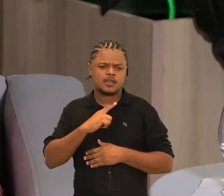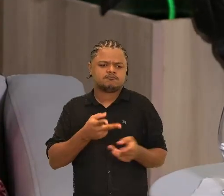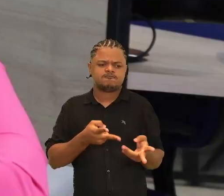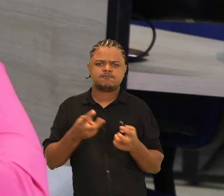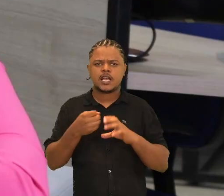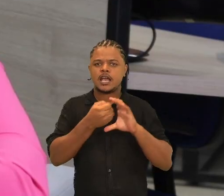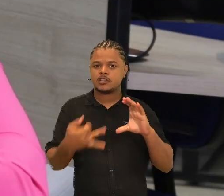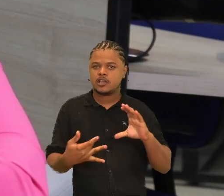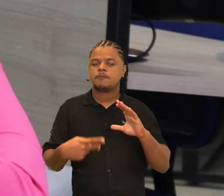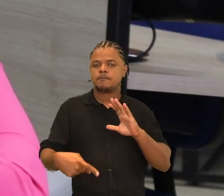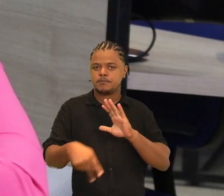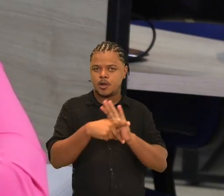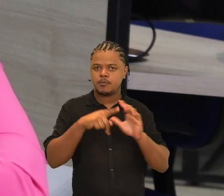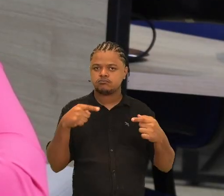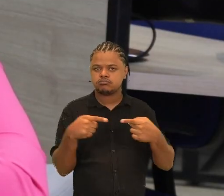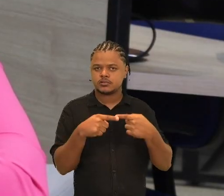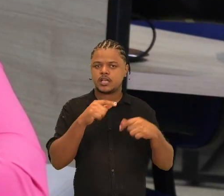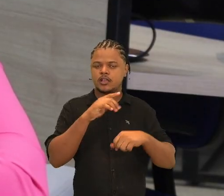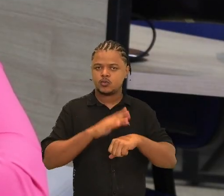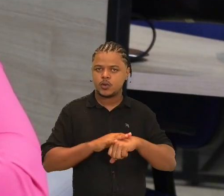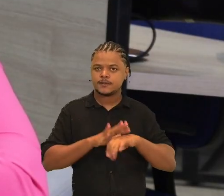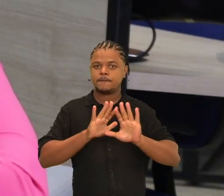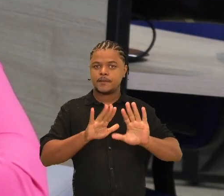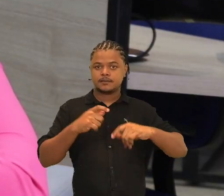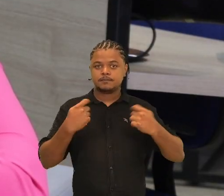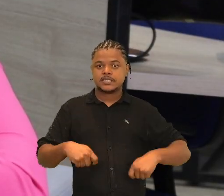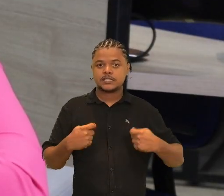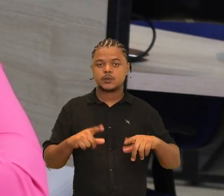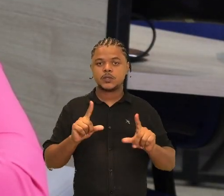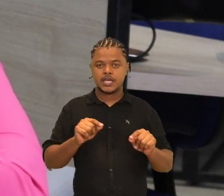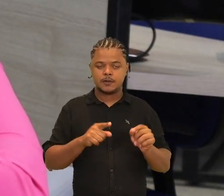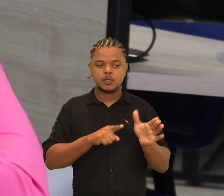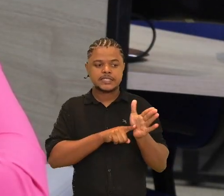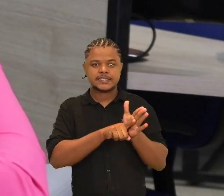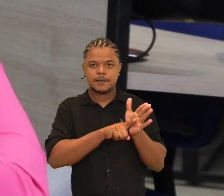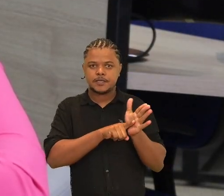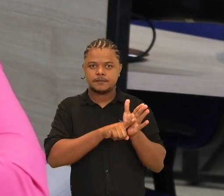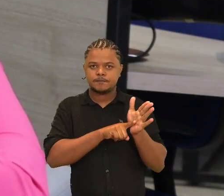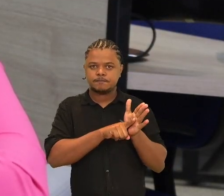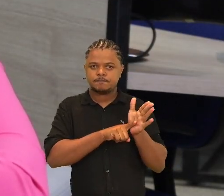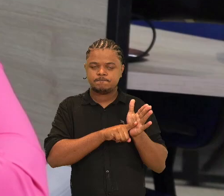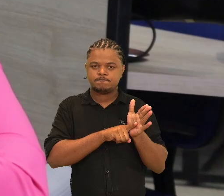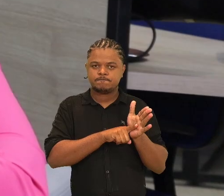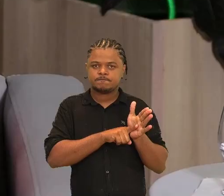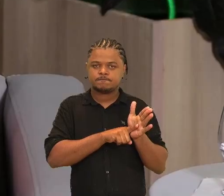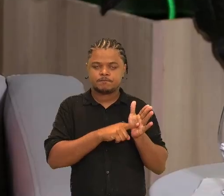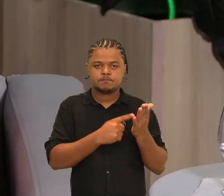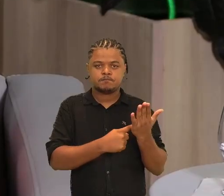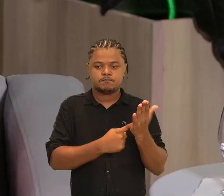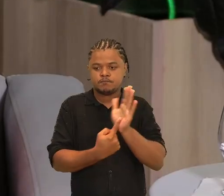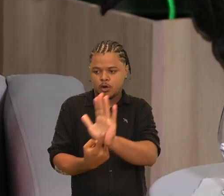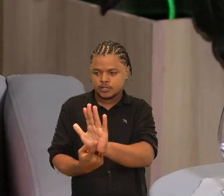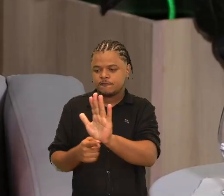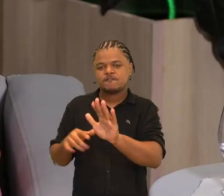que são pertinentes àquela doença. Porém, eu preciso de um exame para que eu mostre à